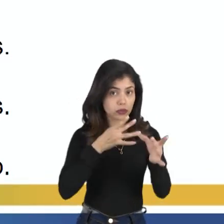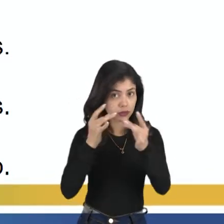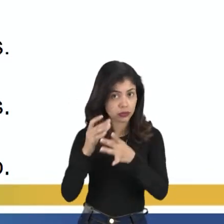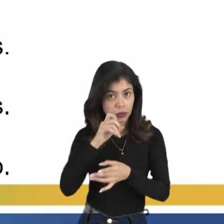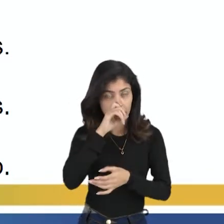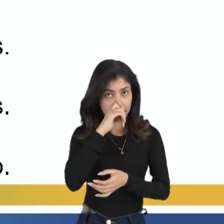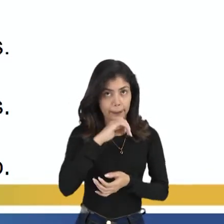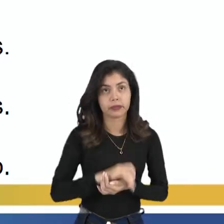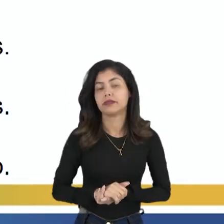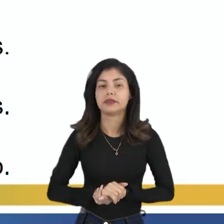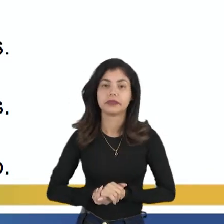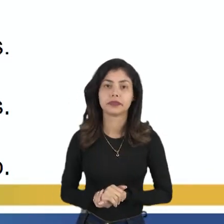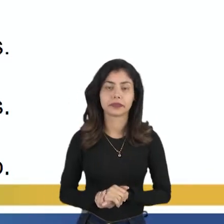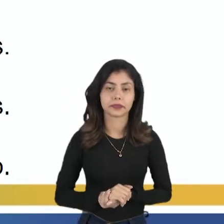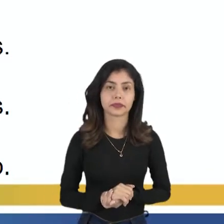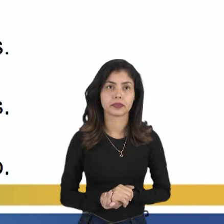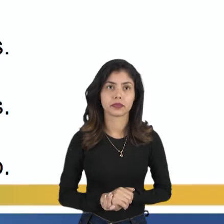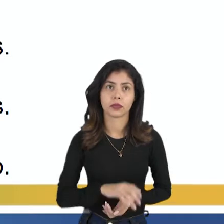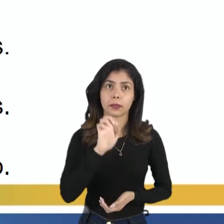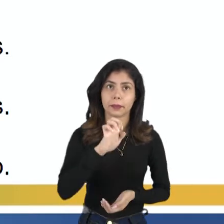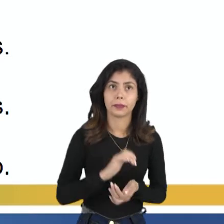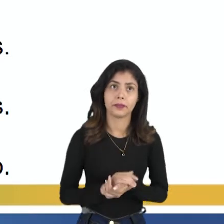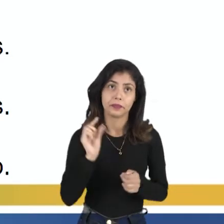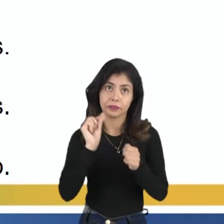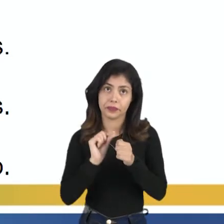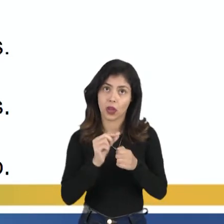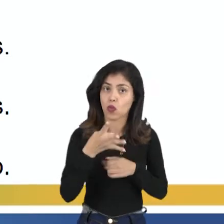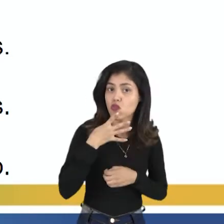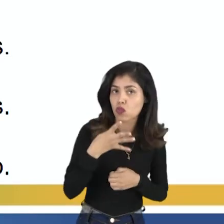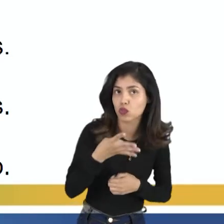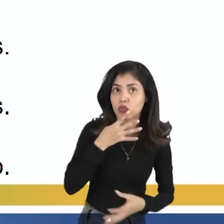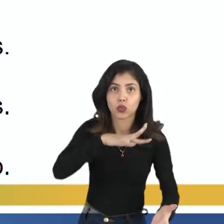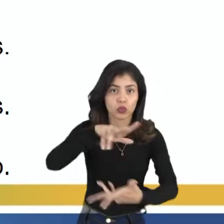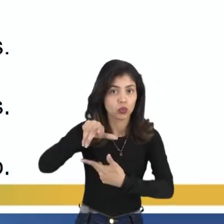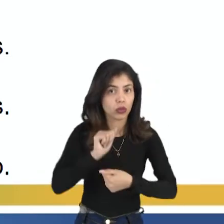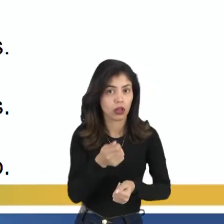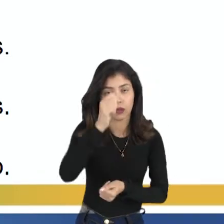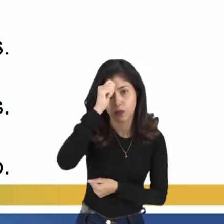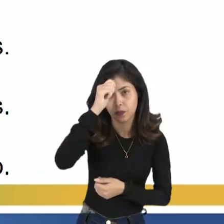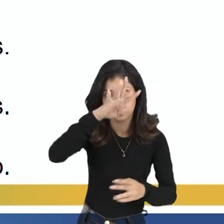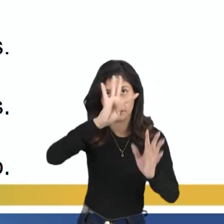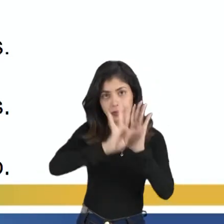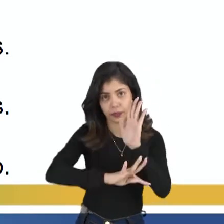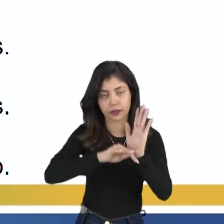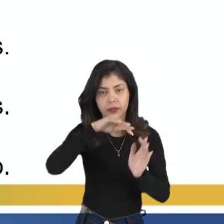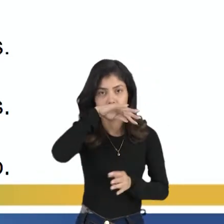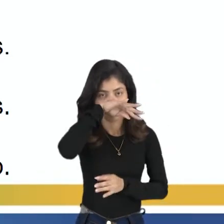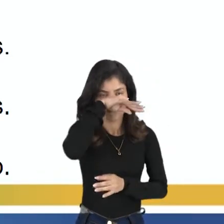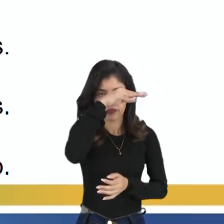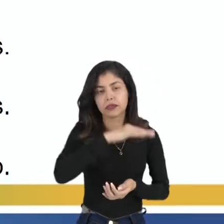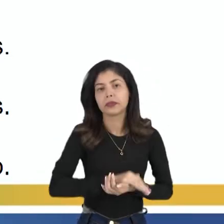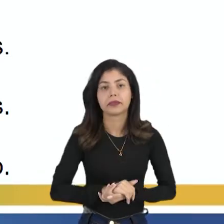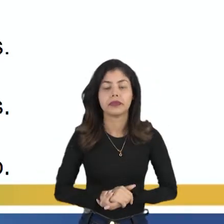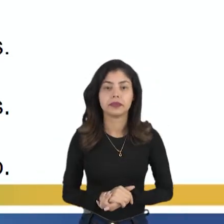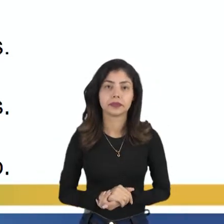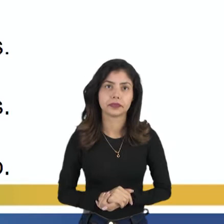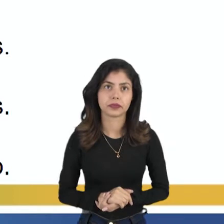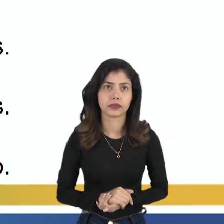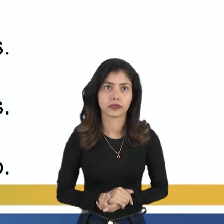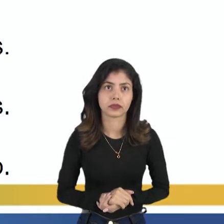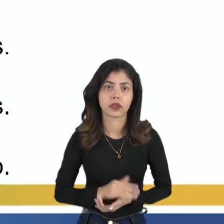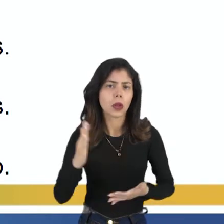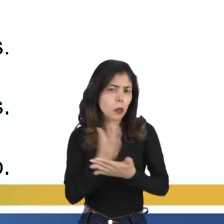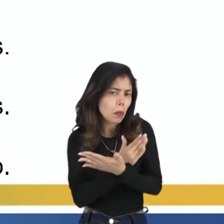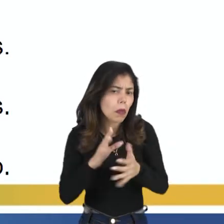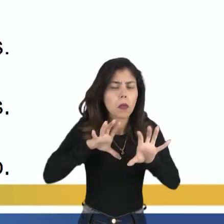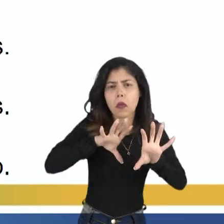o dito produto? E enfatizar o conhecimento de mundo do autor do texto.